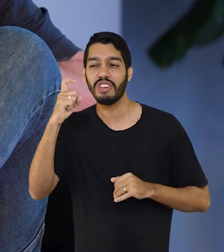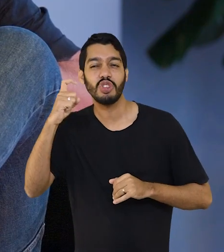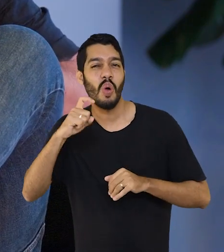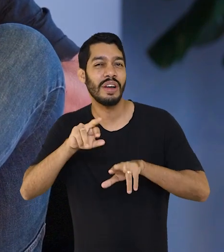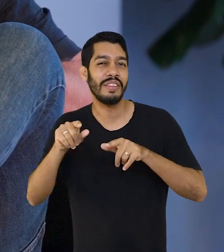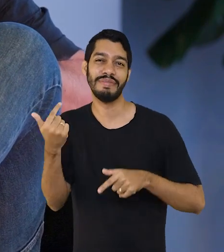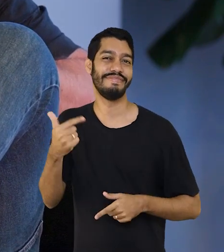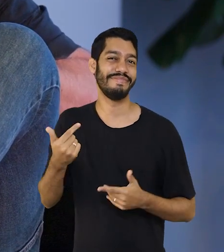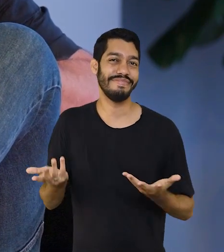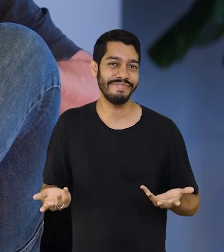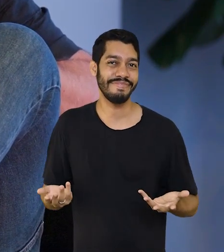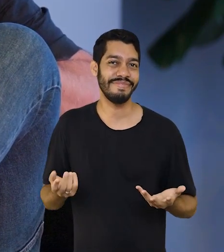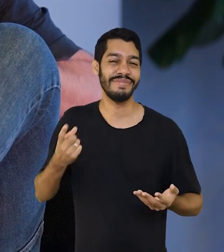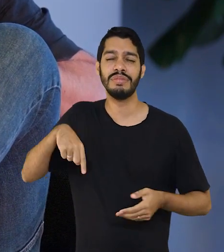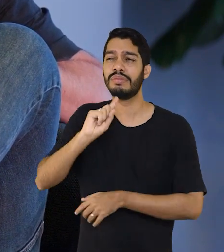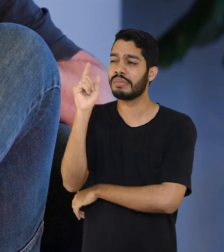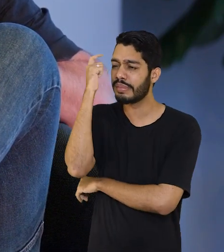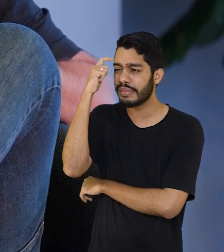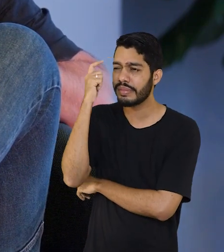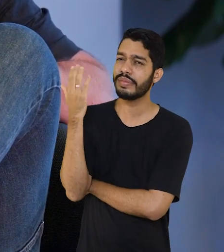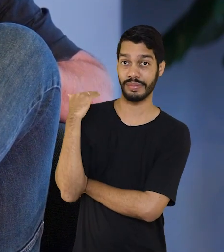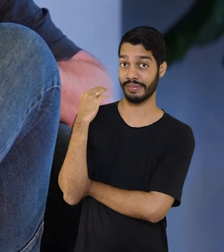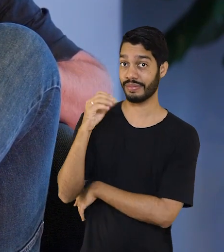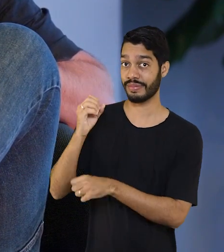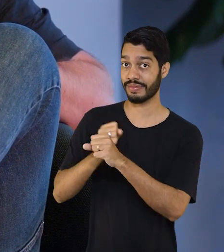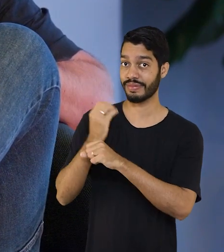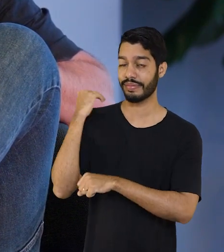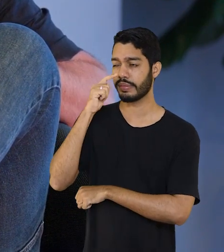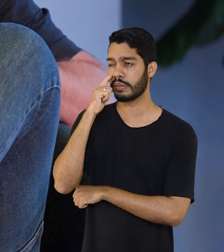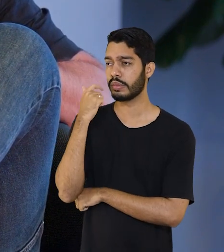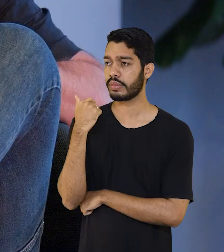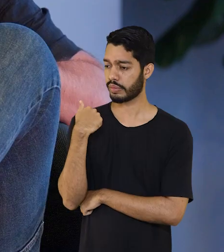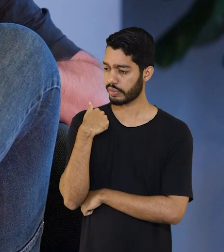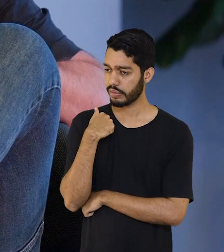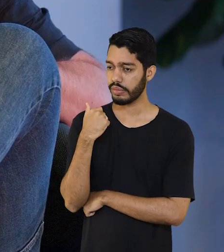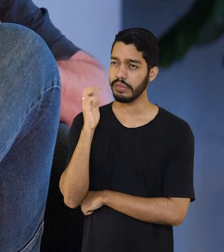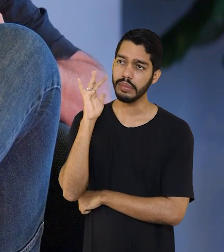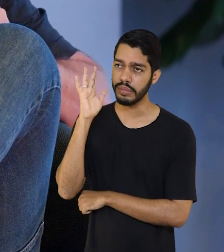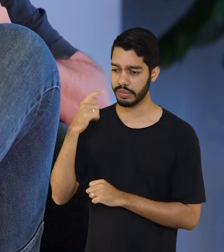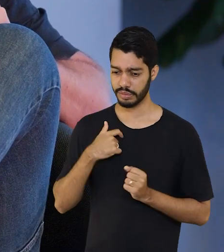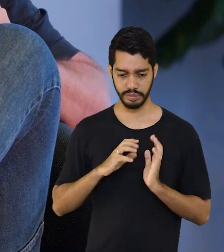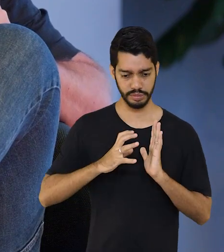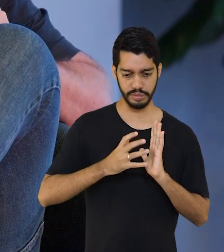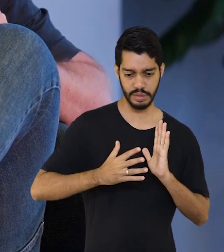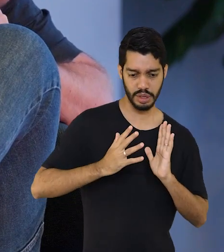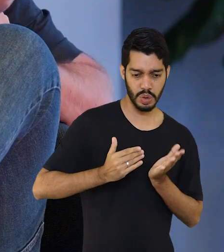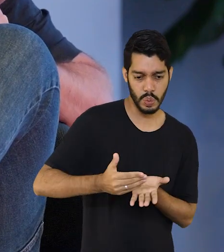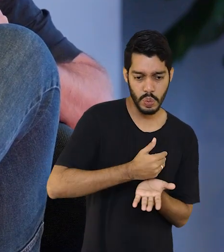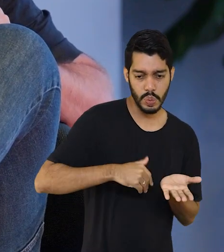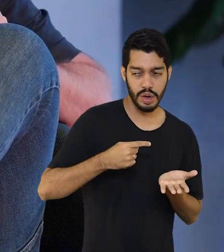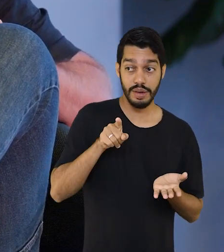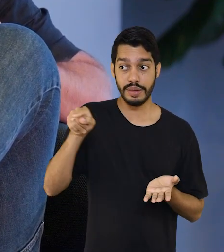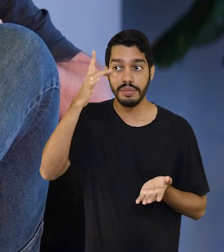vídeo. E a nossa tese era, poxa, se eu consigo mapear com dados o que as pessoas estão escolhendo assistir no mundo do